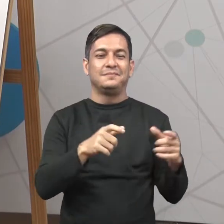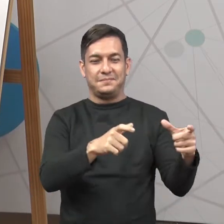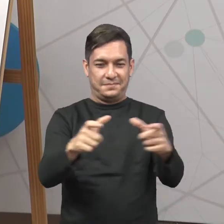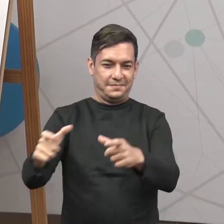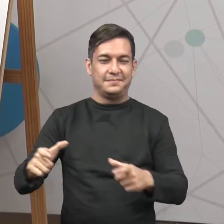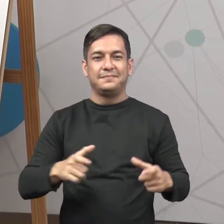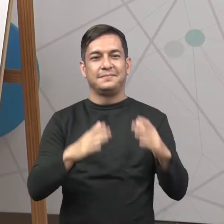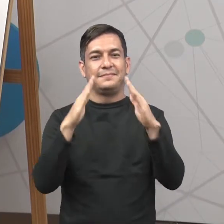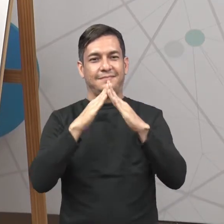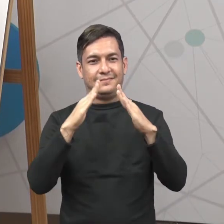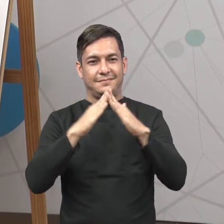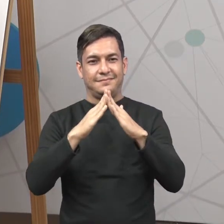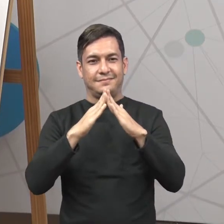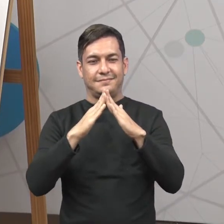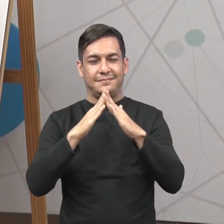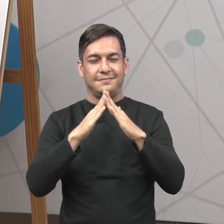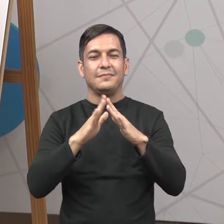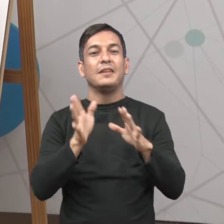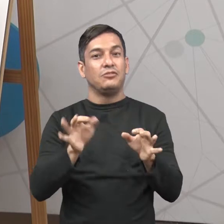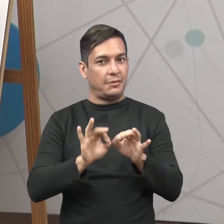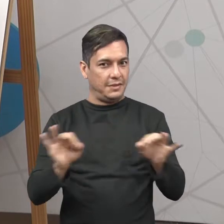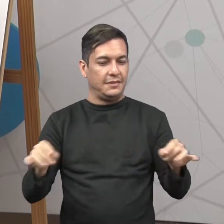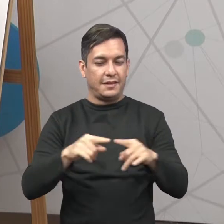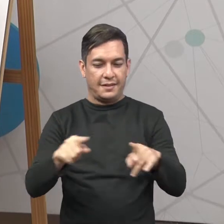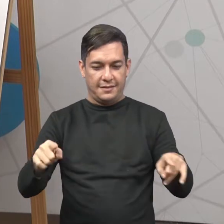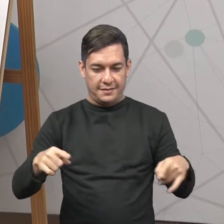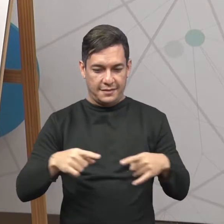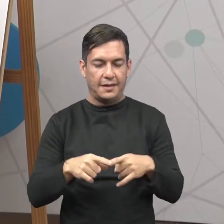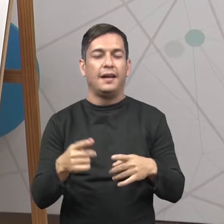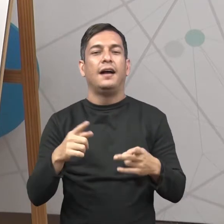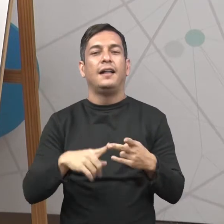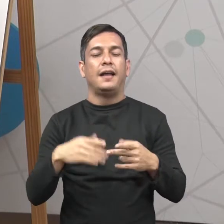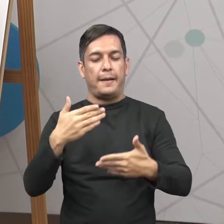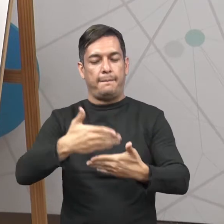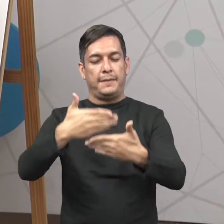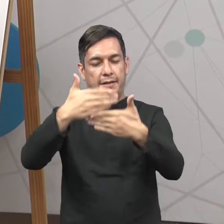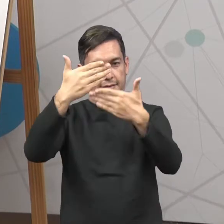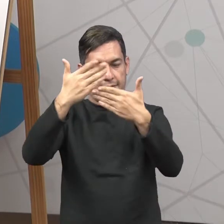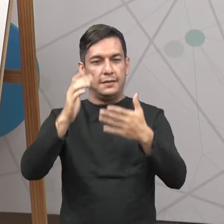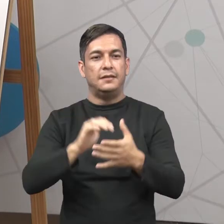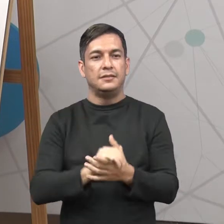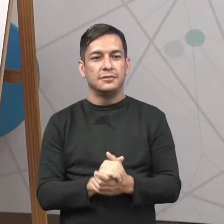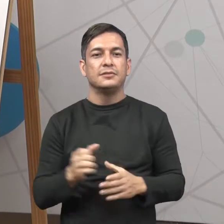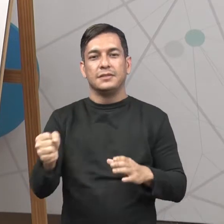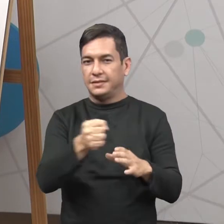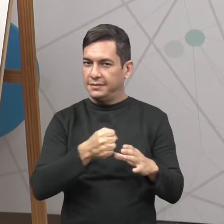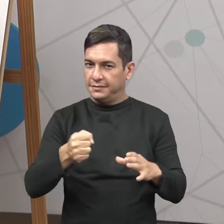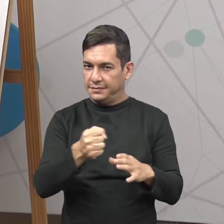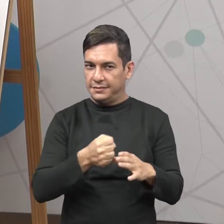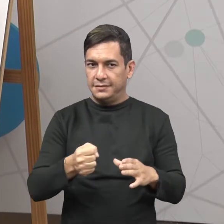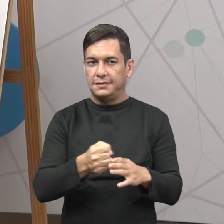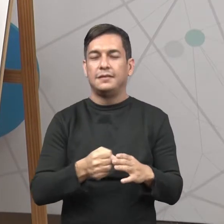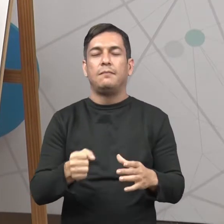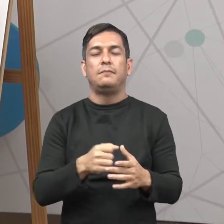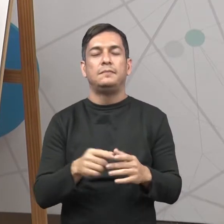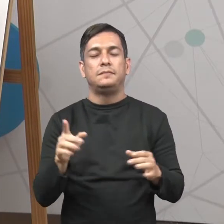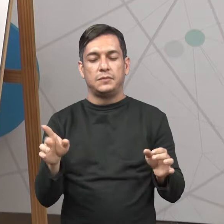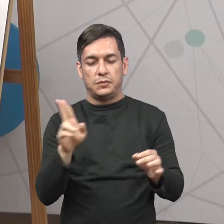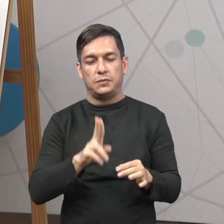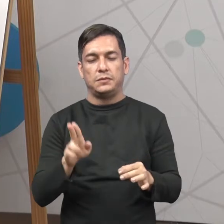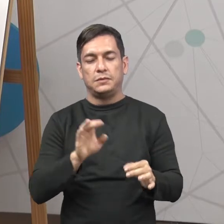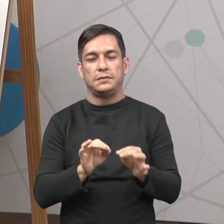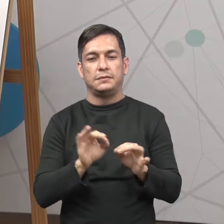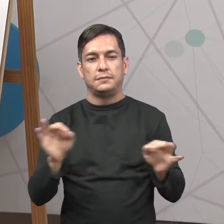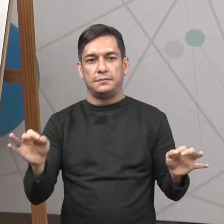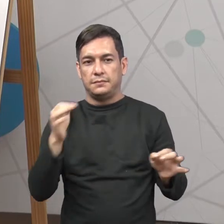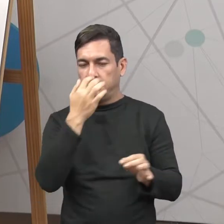da casa. Já medi a sala, a parede da sala, da cozinha com esse